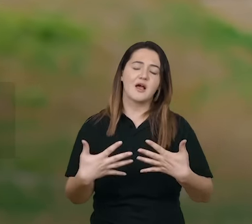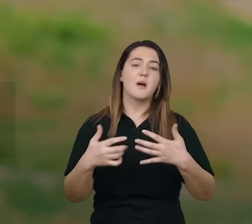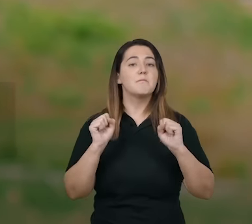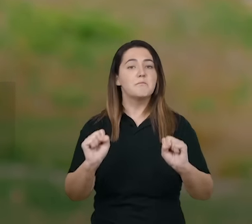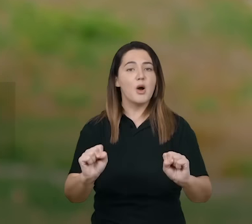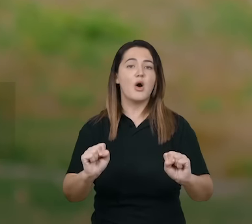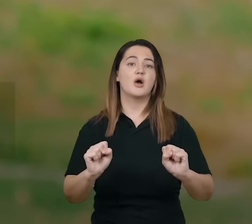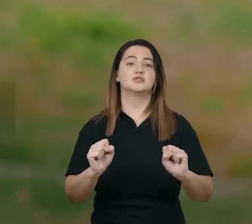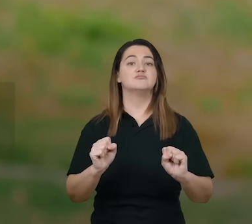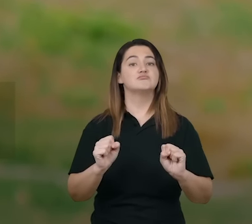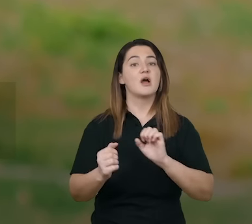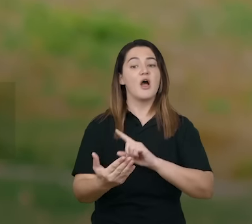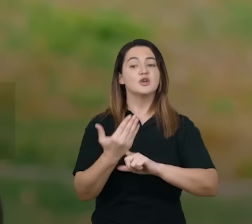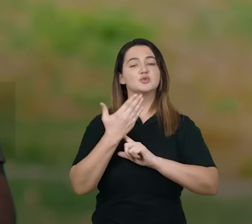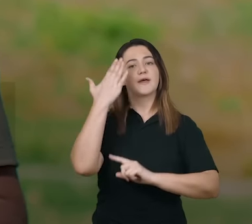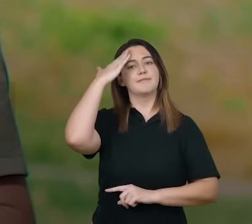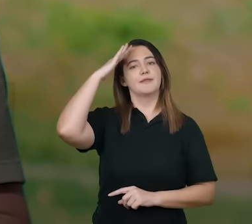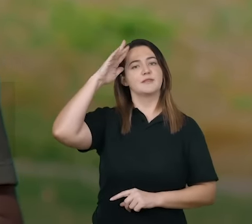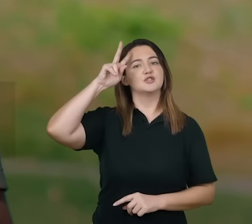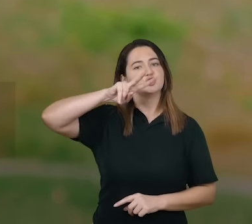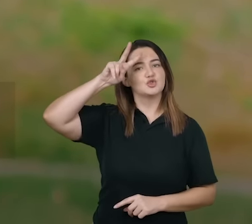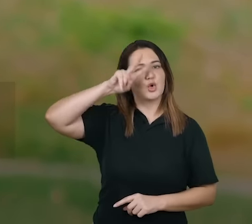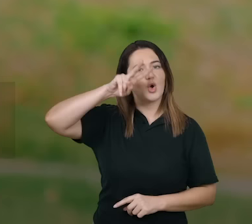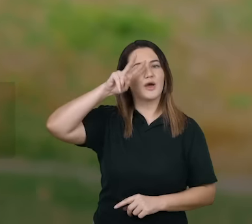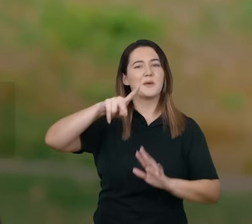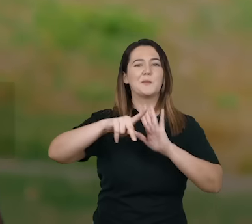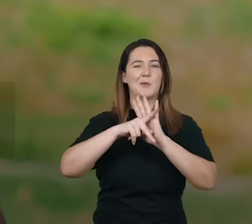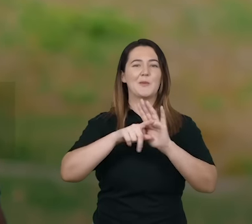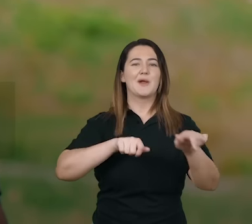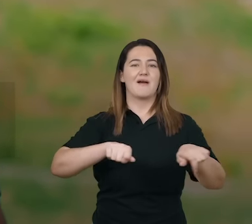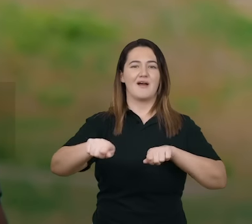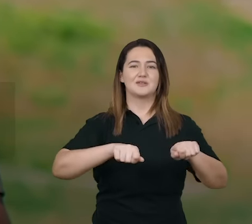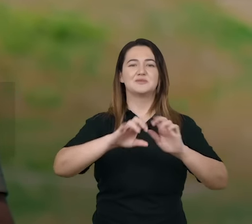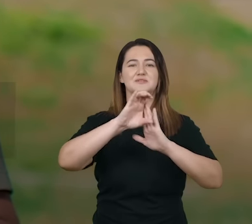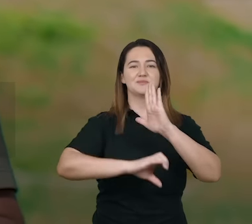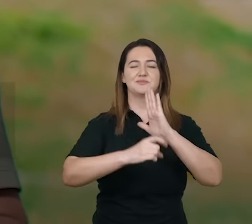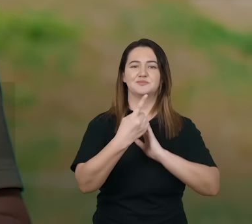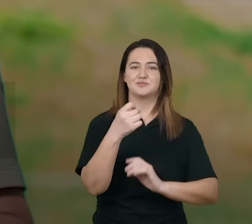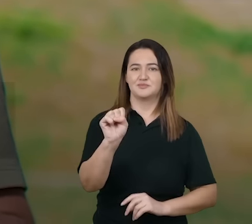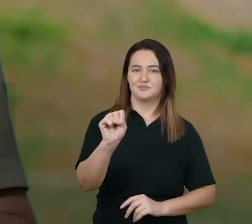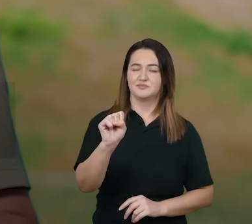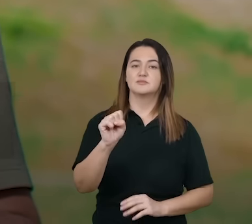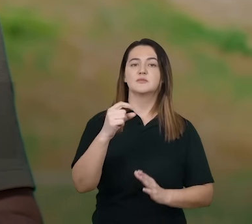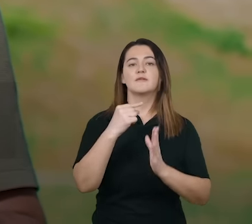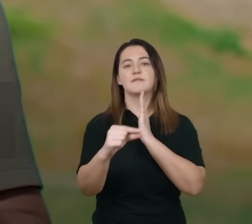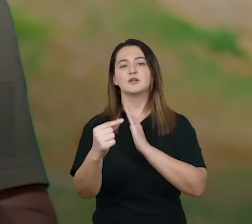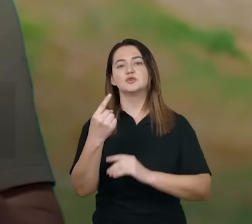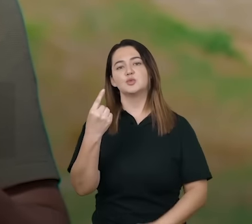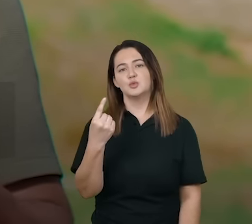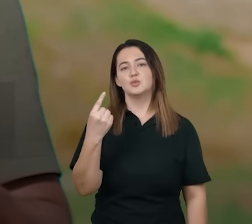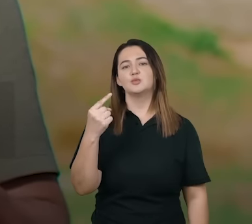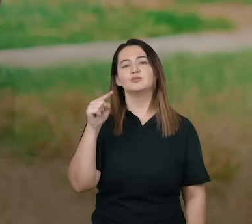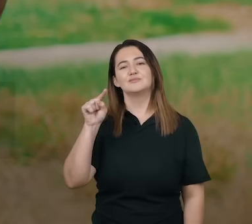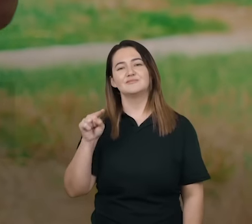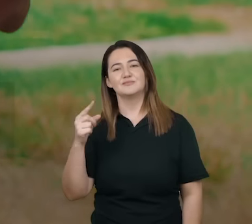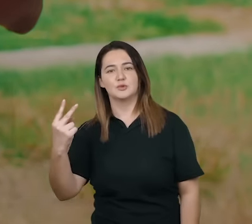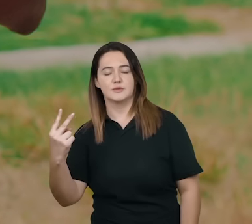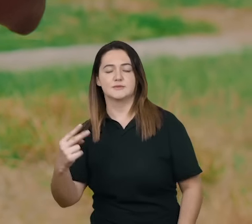podem ser o pano de fundo para entendermos esta passagem de Atos capítulo 18, versículos 1 e